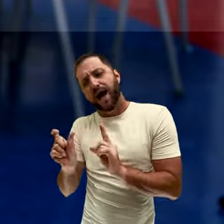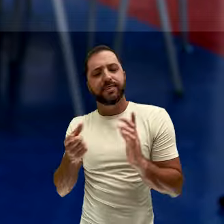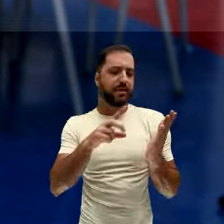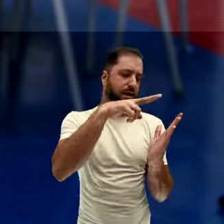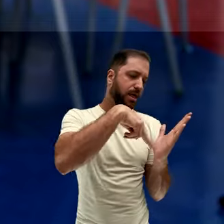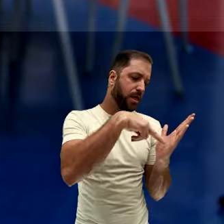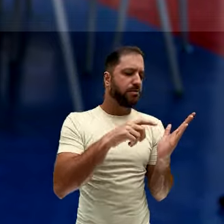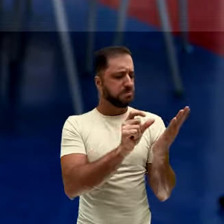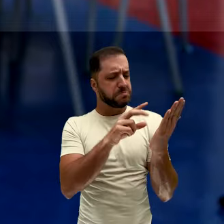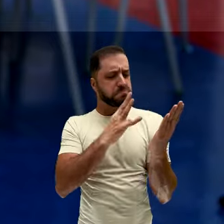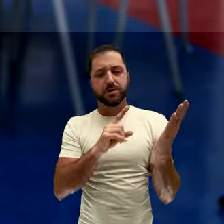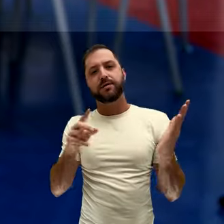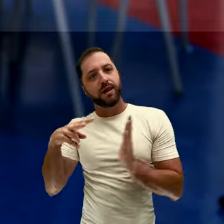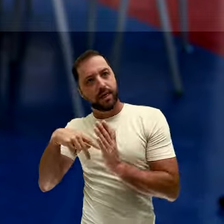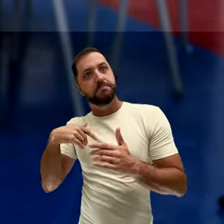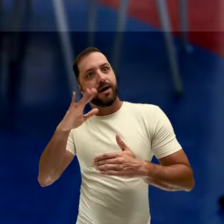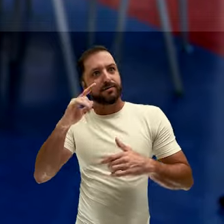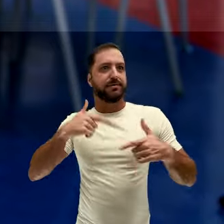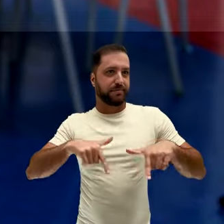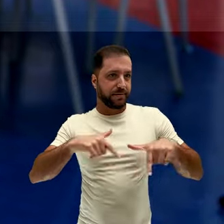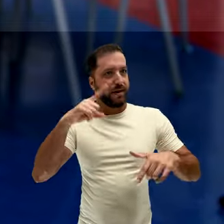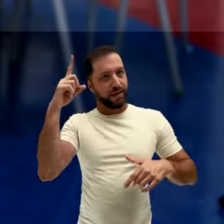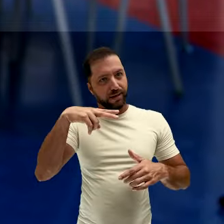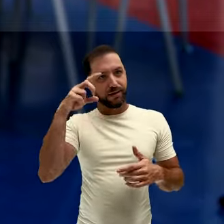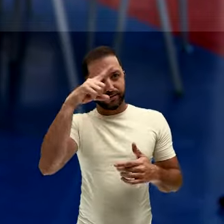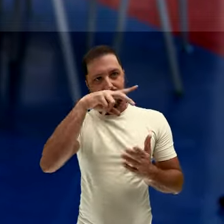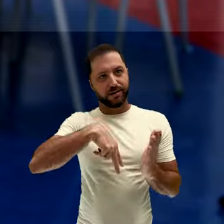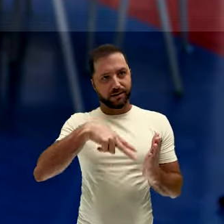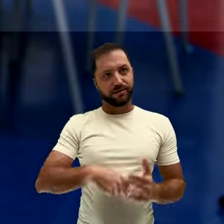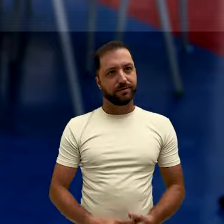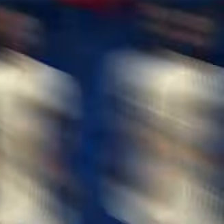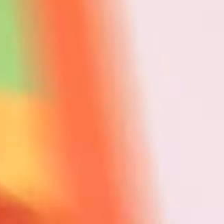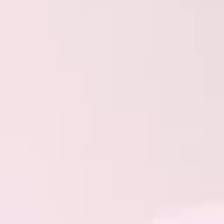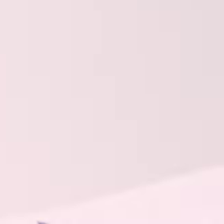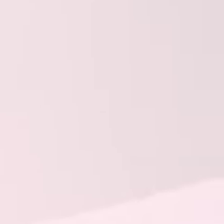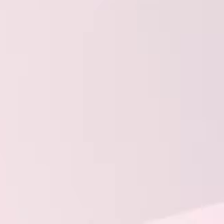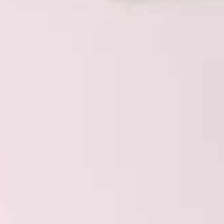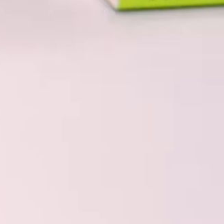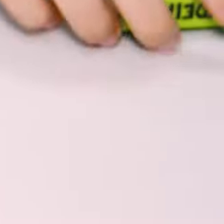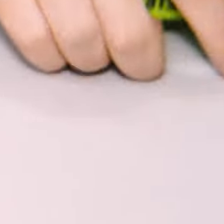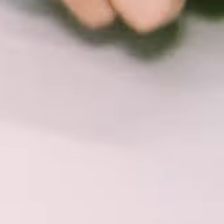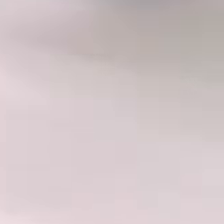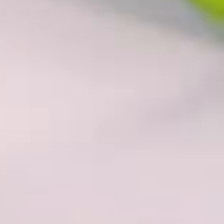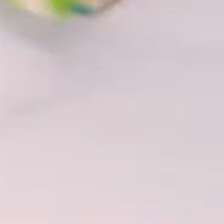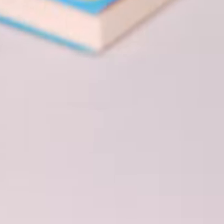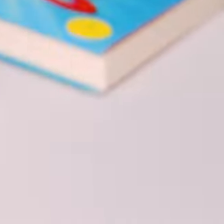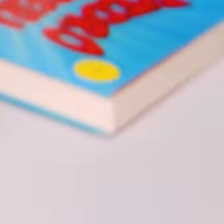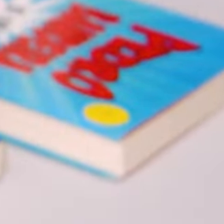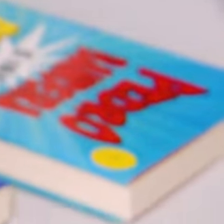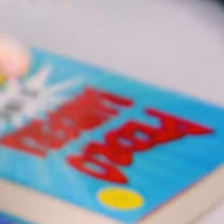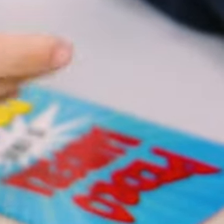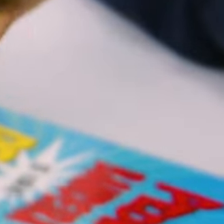um pouquinho mais de tempo para leitura, para compreensão, para discussão.